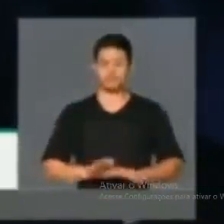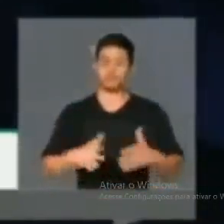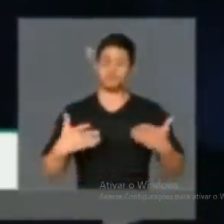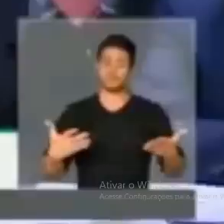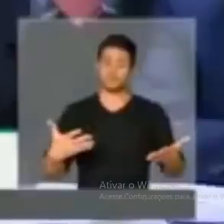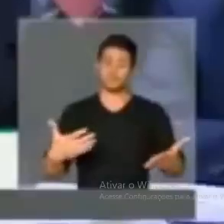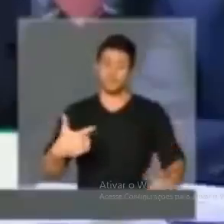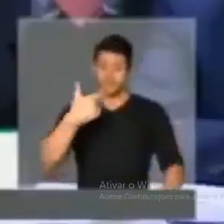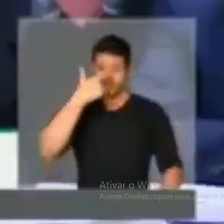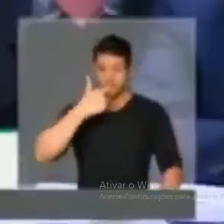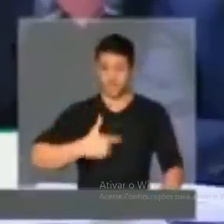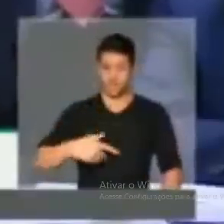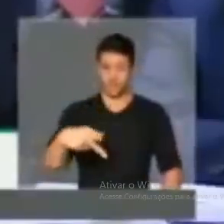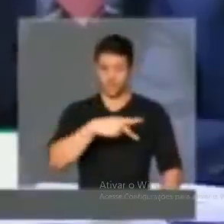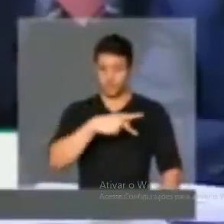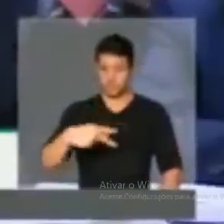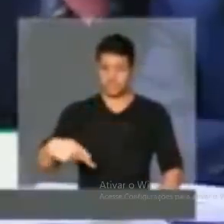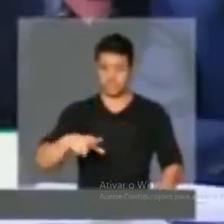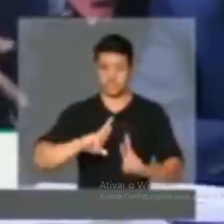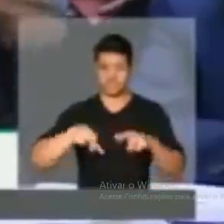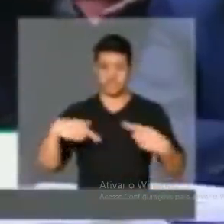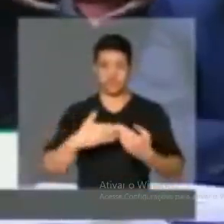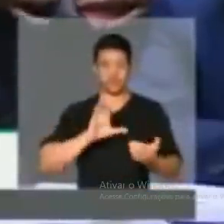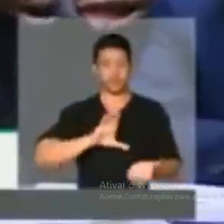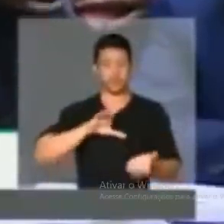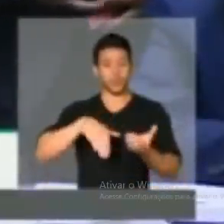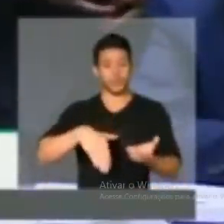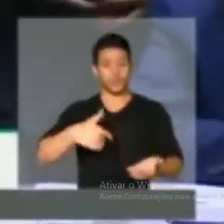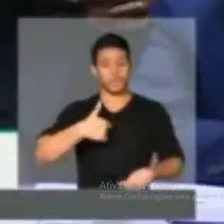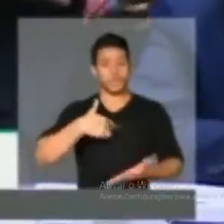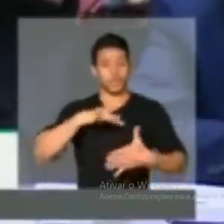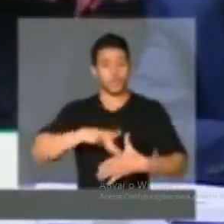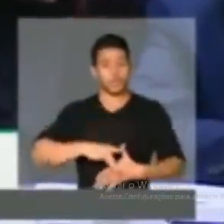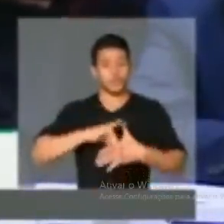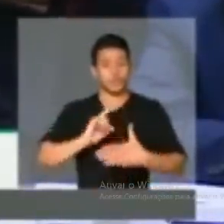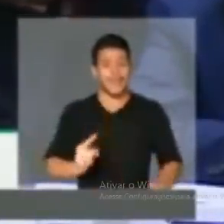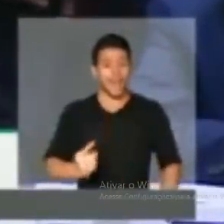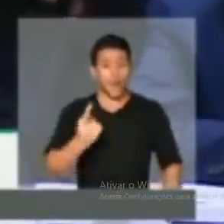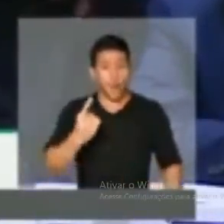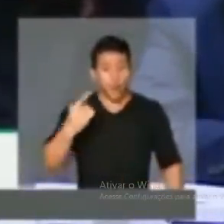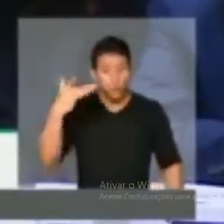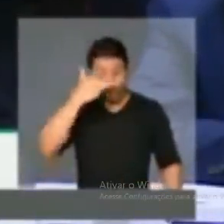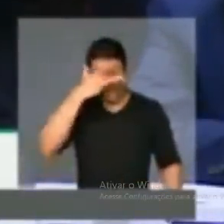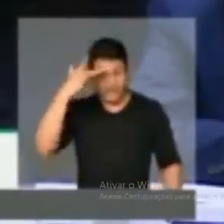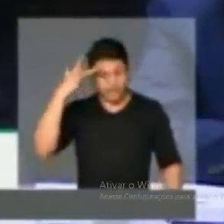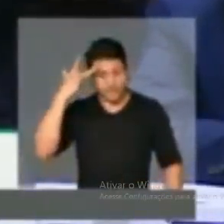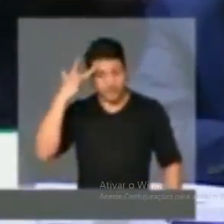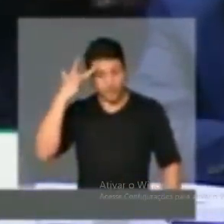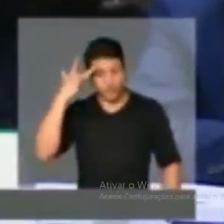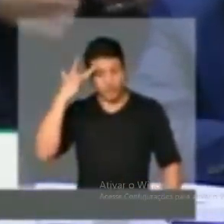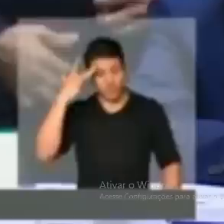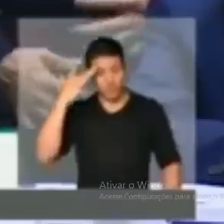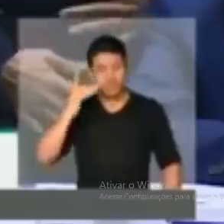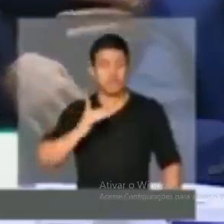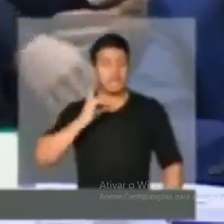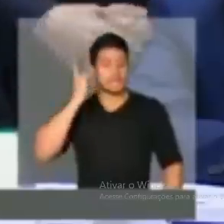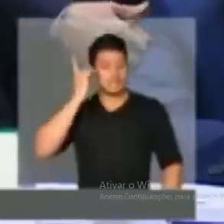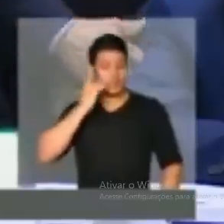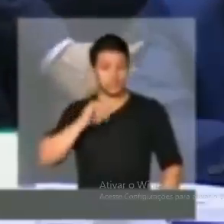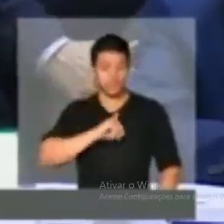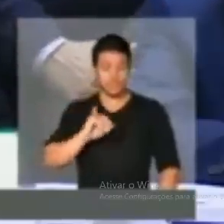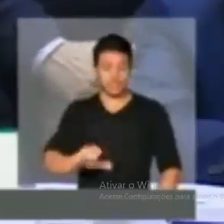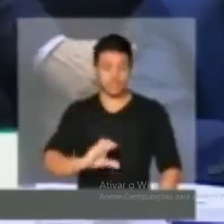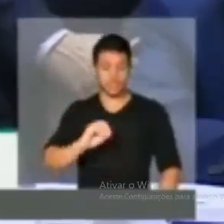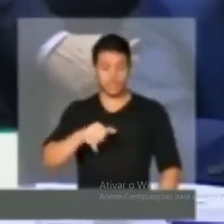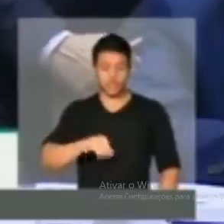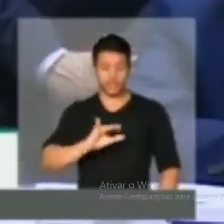Como presidente da sessão do Congresso Nacional, eu vou conceder a palavra a uma pessoa que Que é foi a Joyce citada na Maionese. tribuna, Vai, deputada Joyce Maionese.